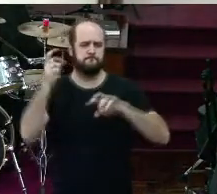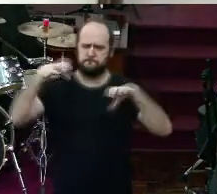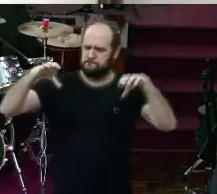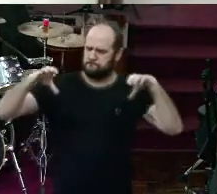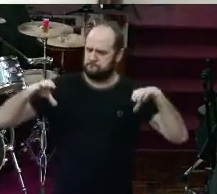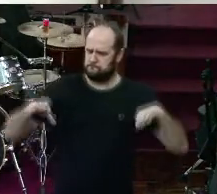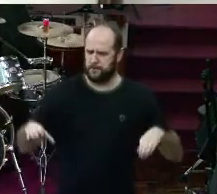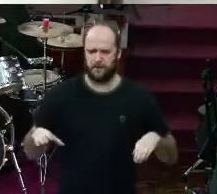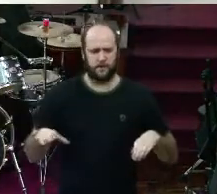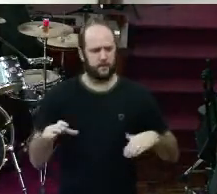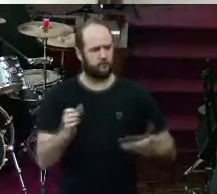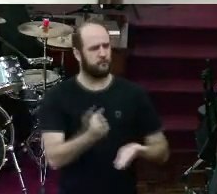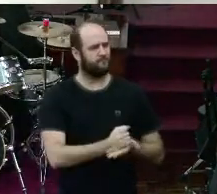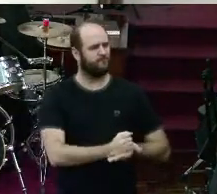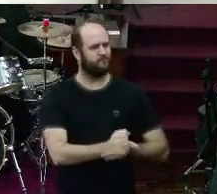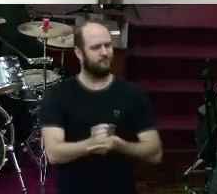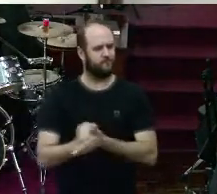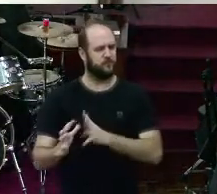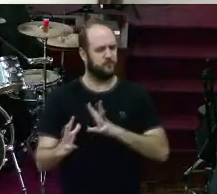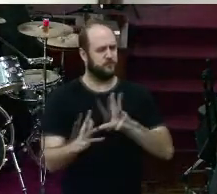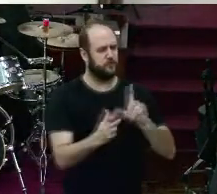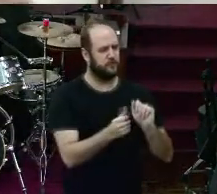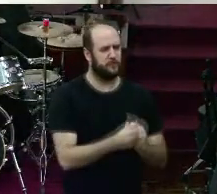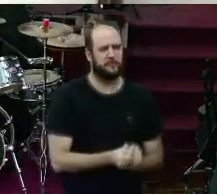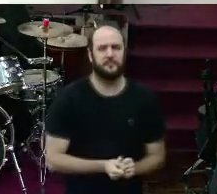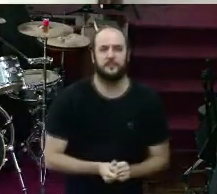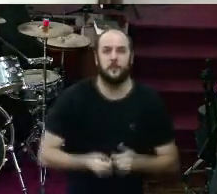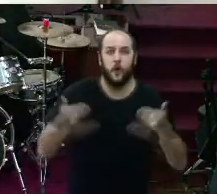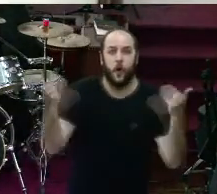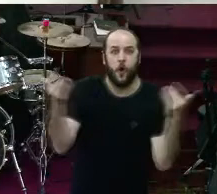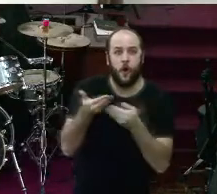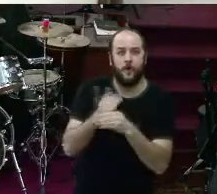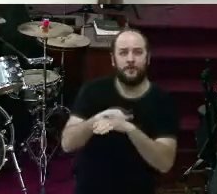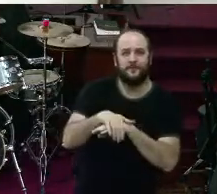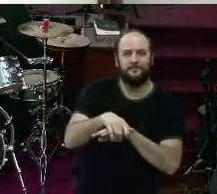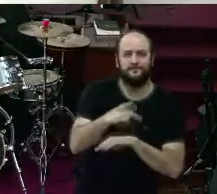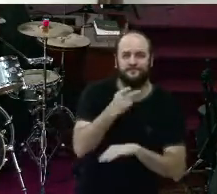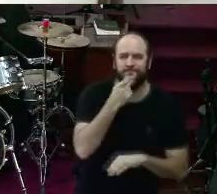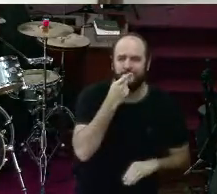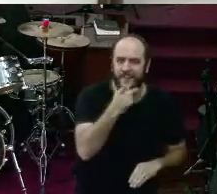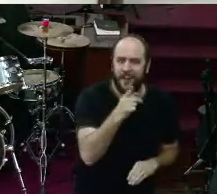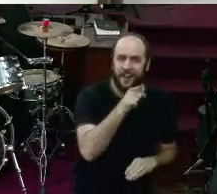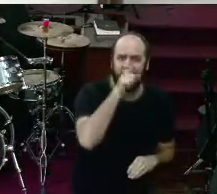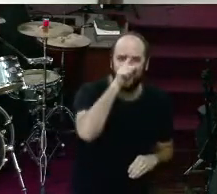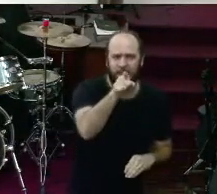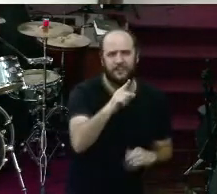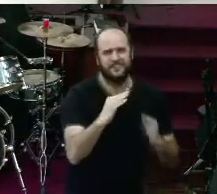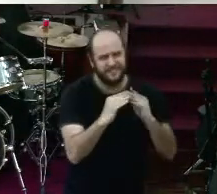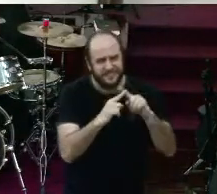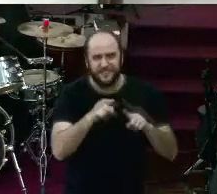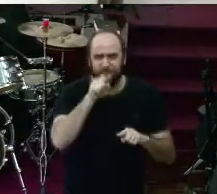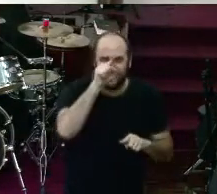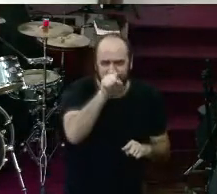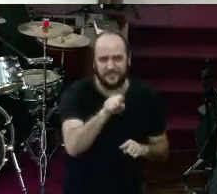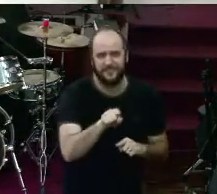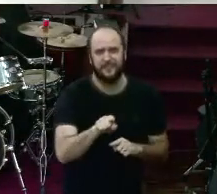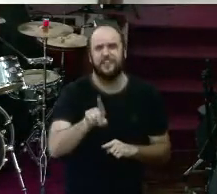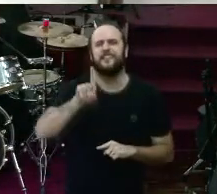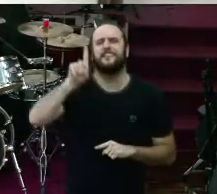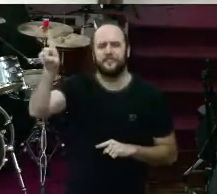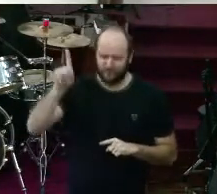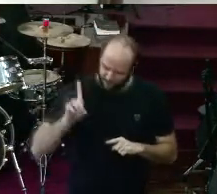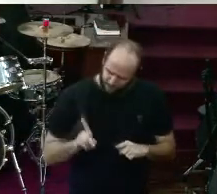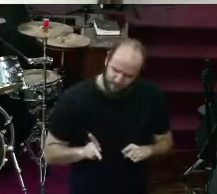E nesta noite, Deus está falando comigo e com você, igreja do Senhor Jesus: Ele continua assentado no trono e